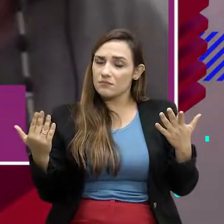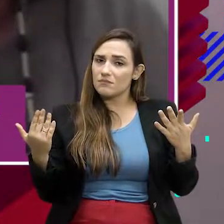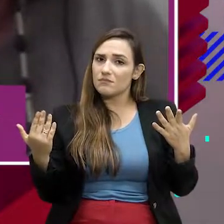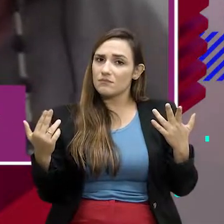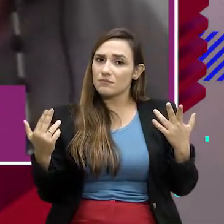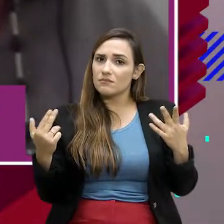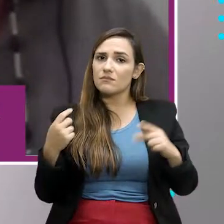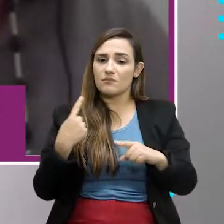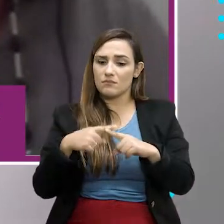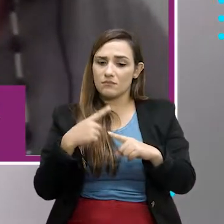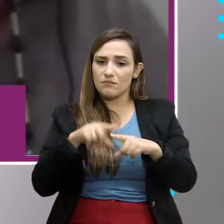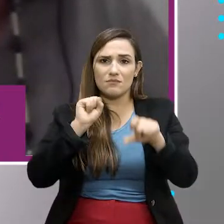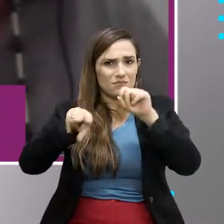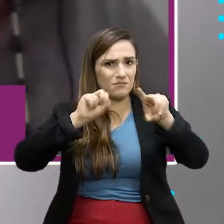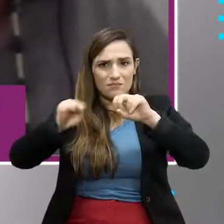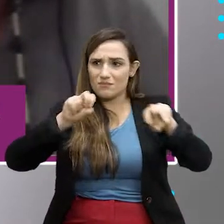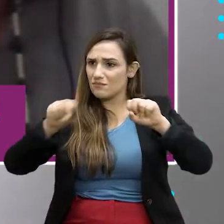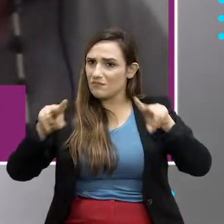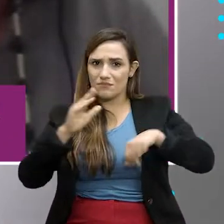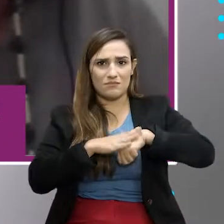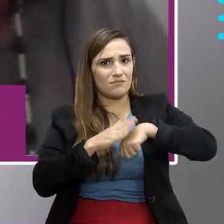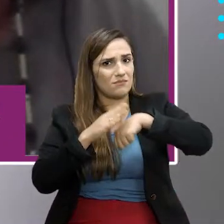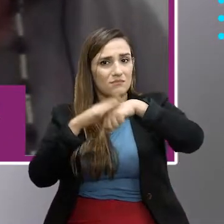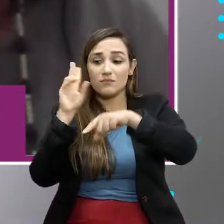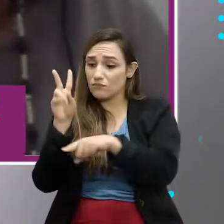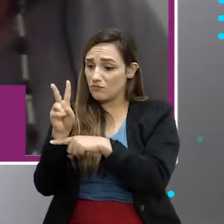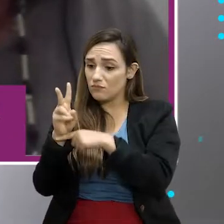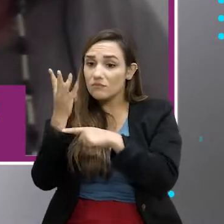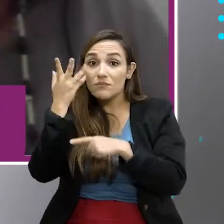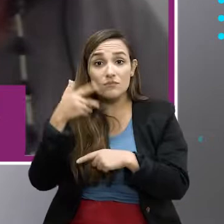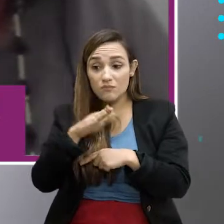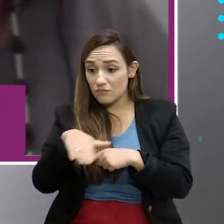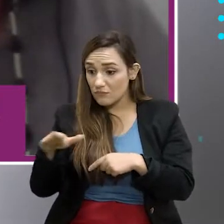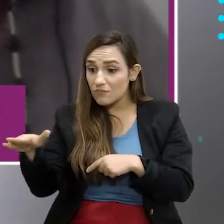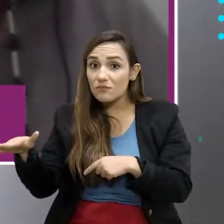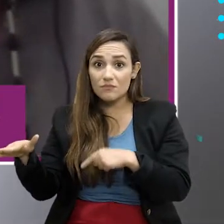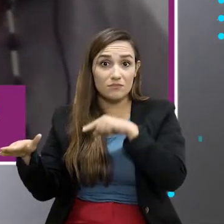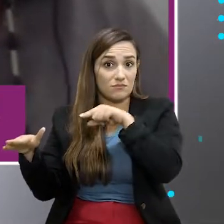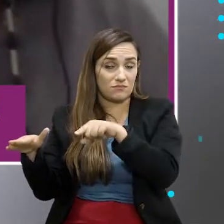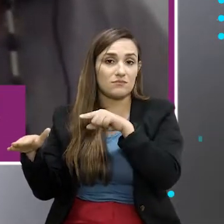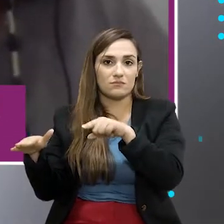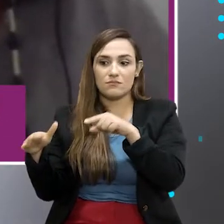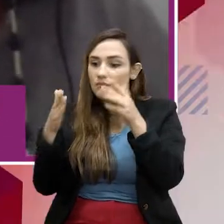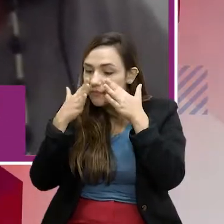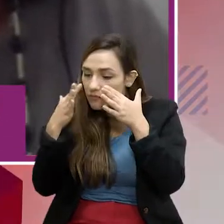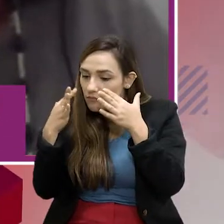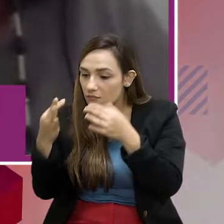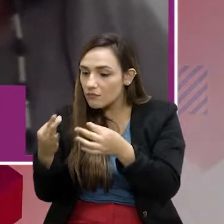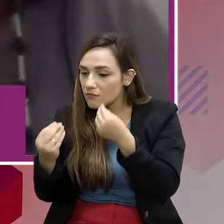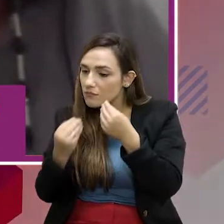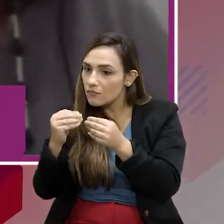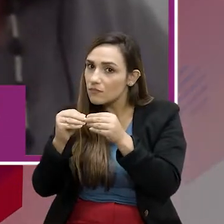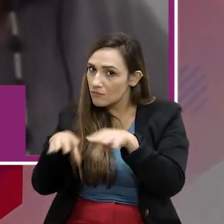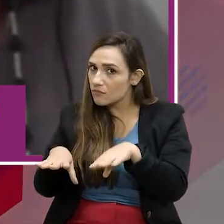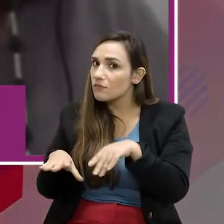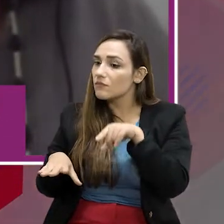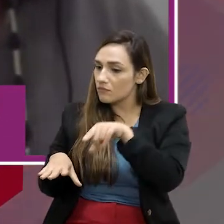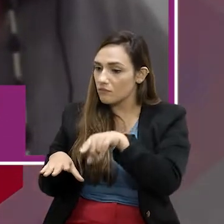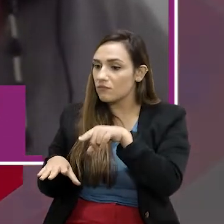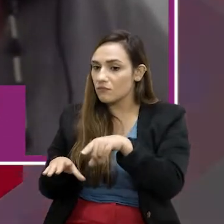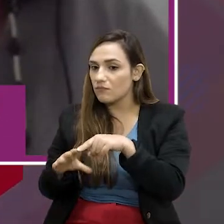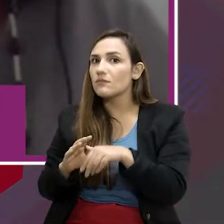estão dizendo que realmente é uma cepa mais leve, então a gente tem que ficar muito mais atento agora, né? Ainda mais por conta dessa alta